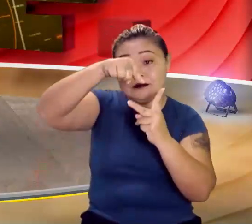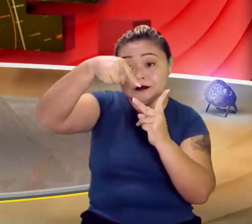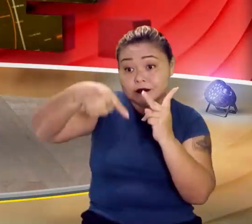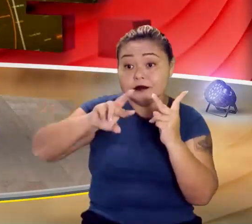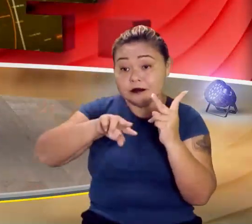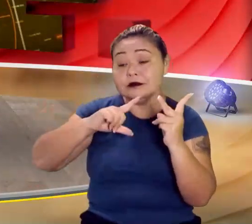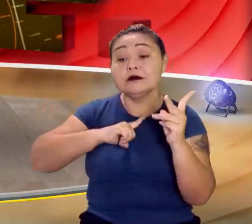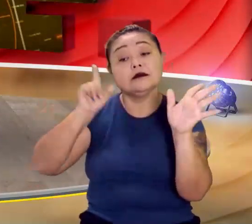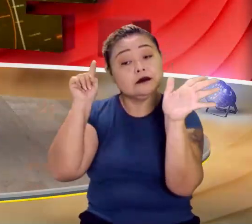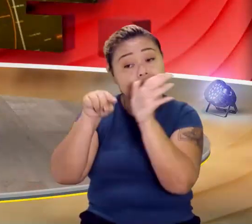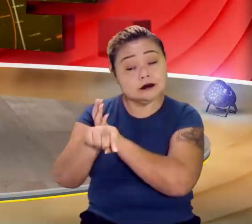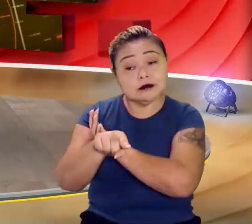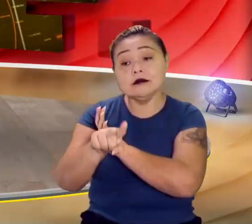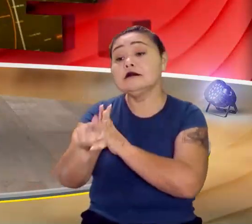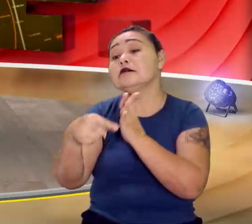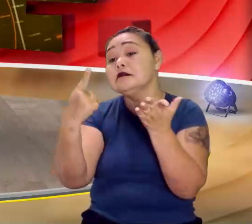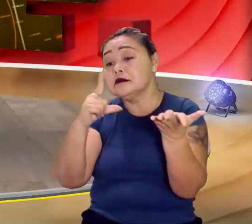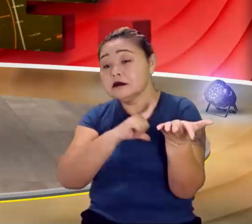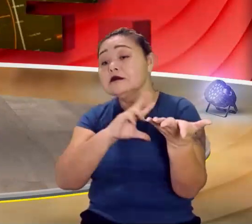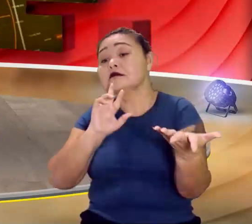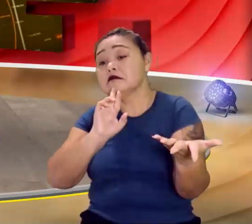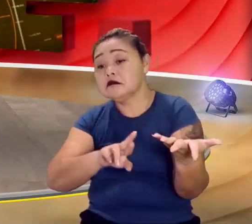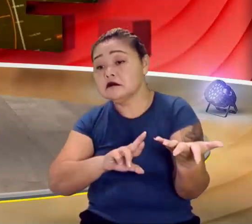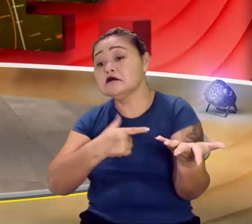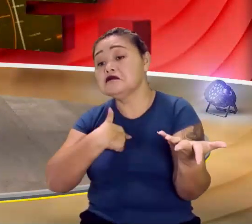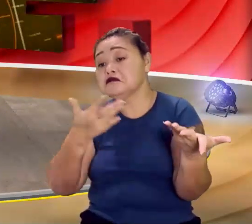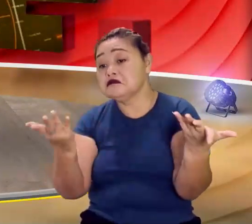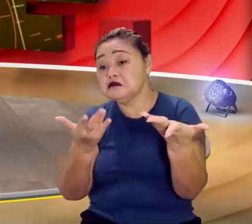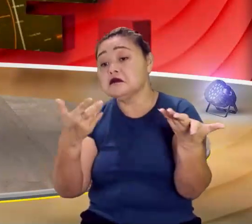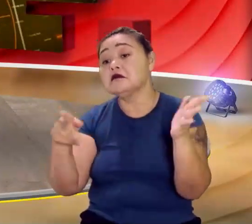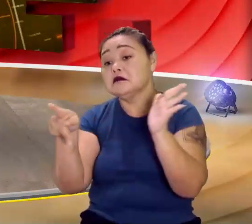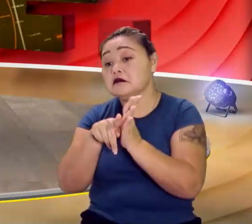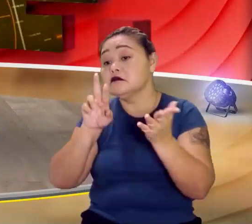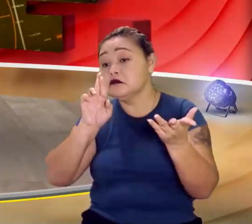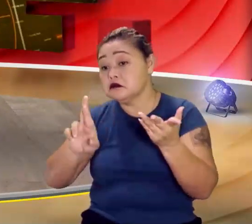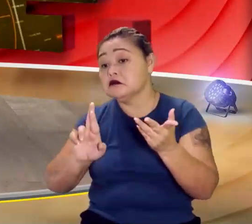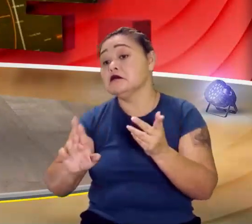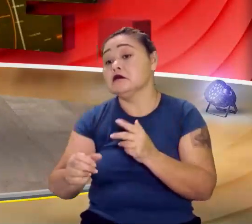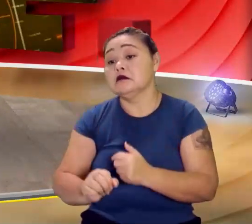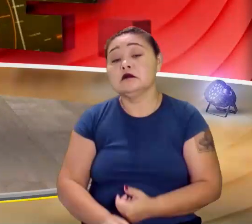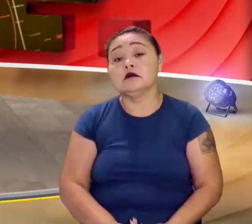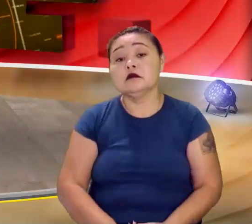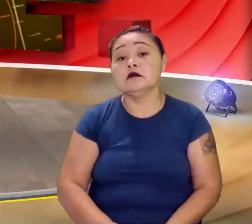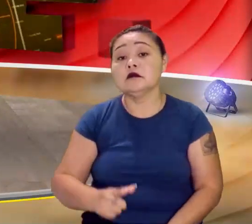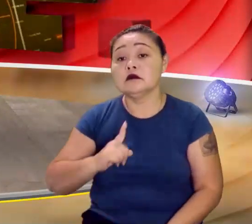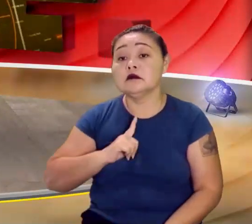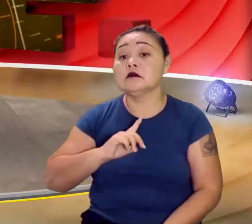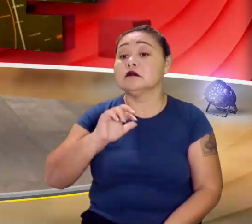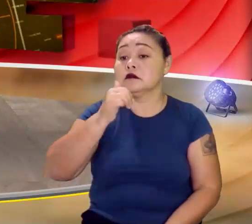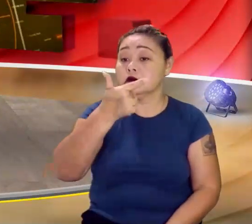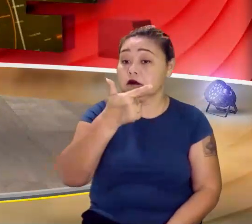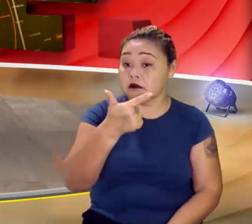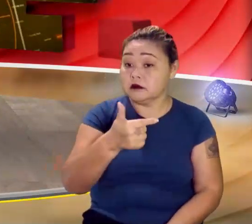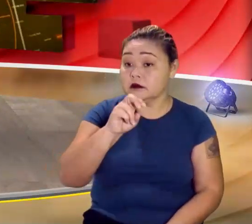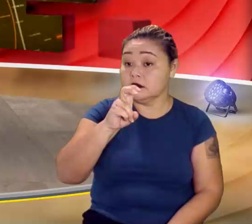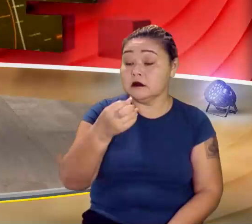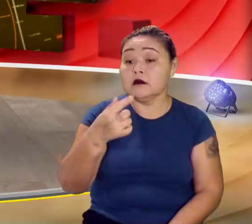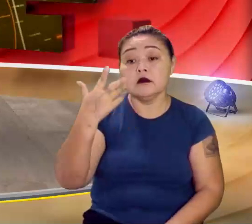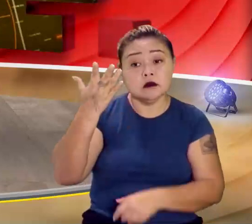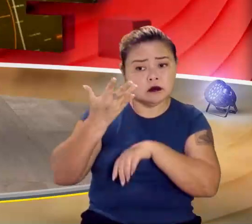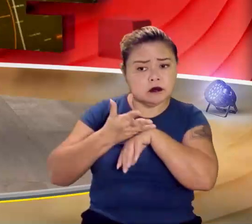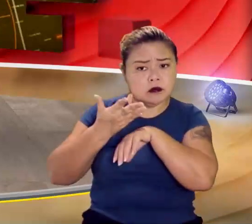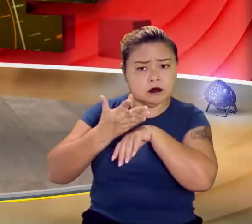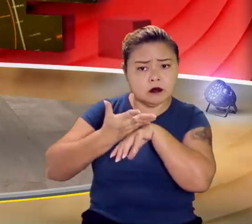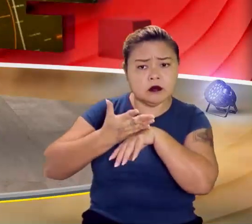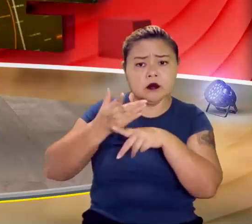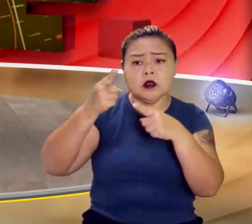Essa é a perguntinha, é aí que você vai ter. A resposta já é o seu próprio resultado. E naquela do 256, depois que você for treinar, você vai ver que se